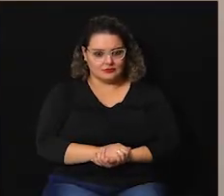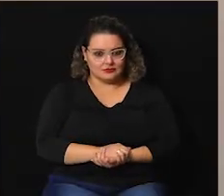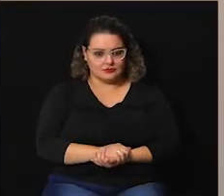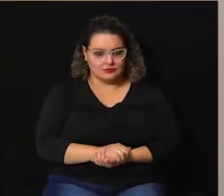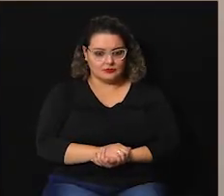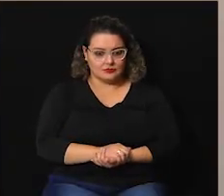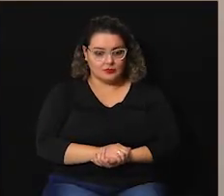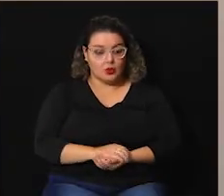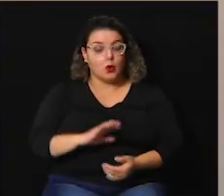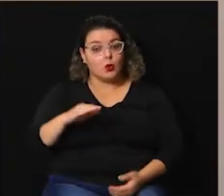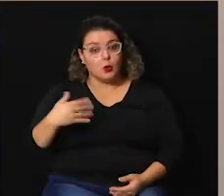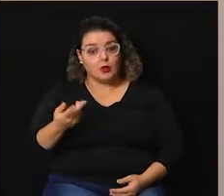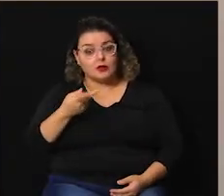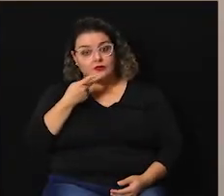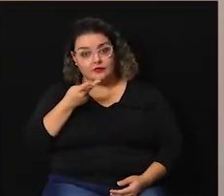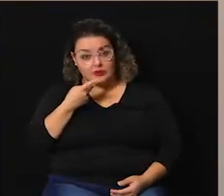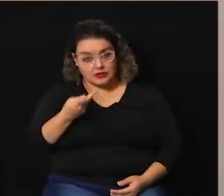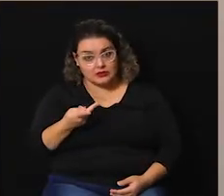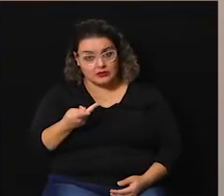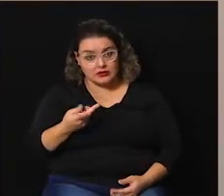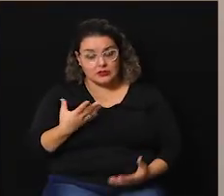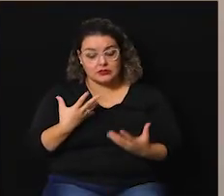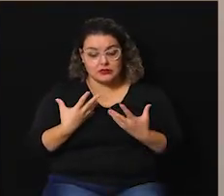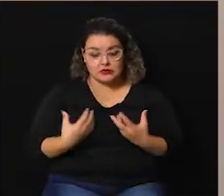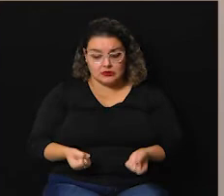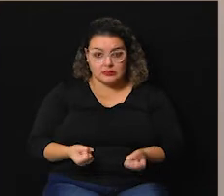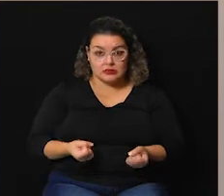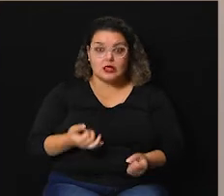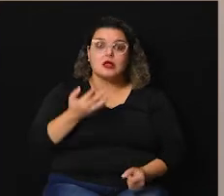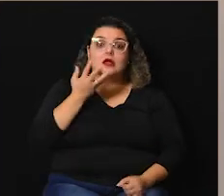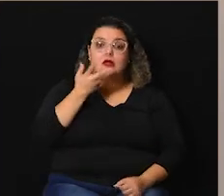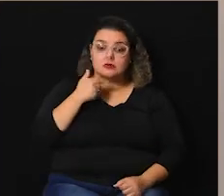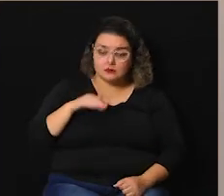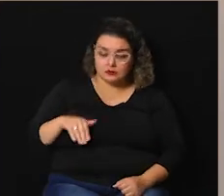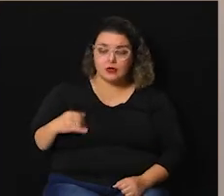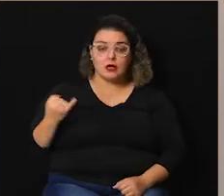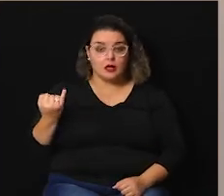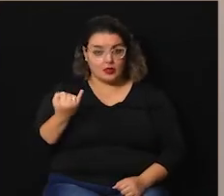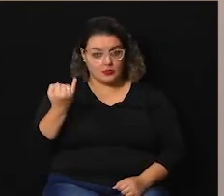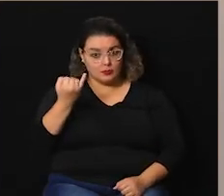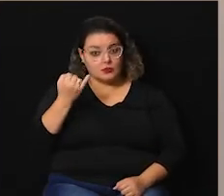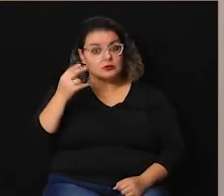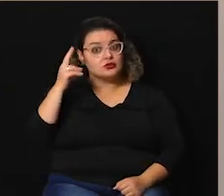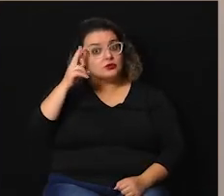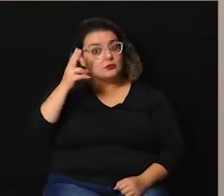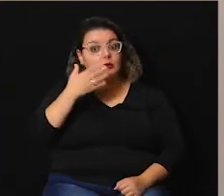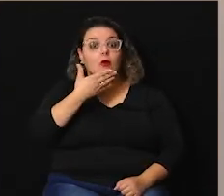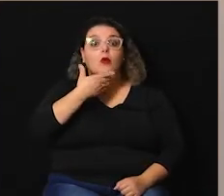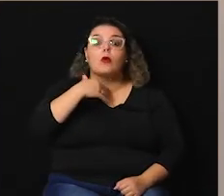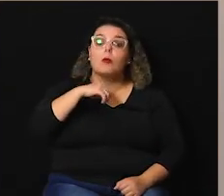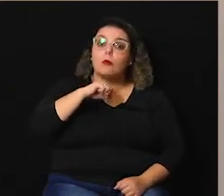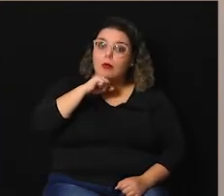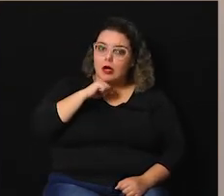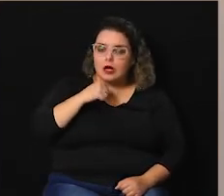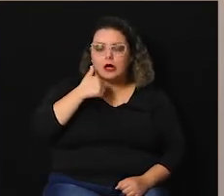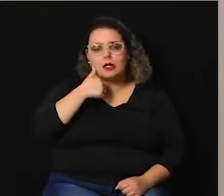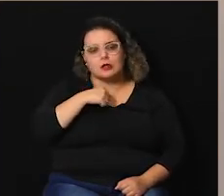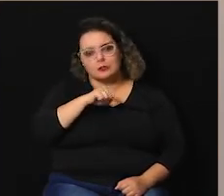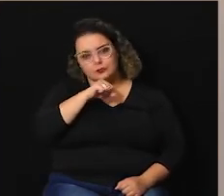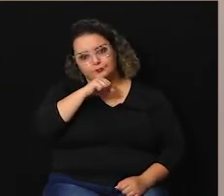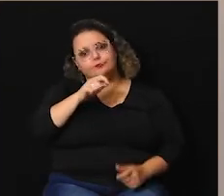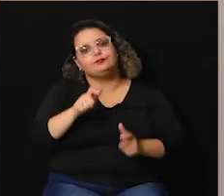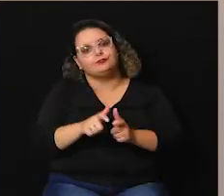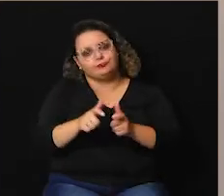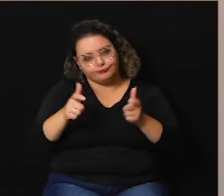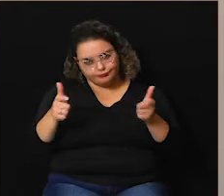Toda vez que a gente fala de algo que acomete a criança, é muito importante que a gente lembre dos pais. Né? Porque na